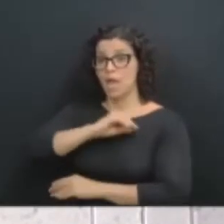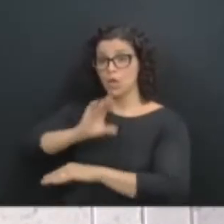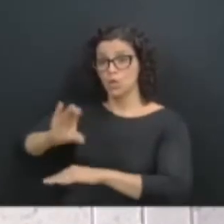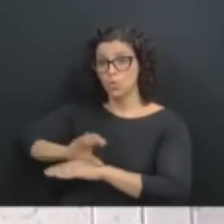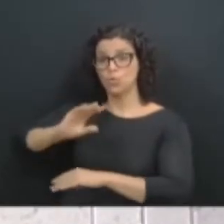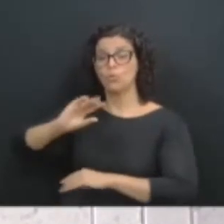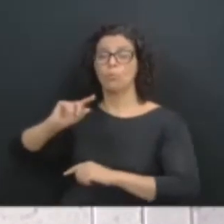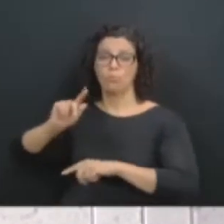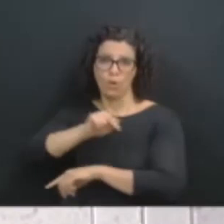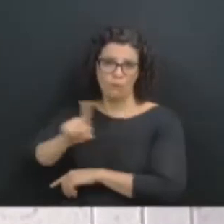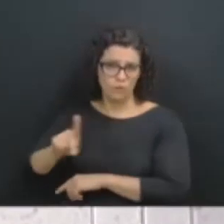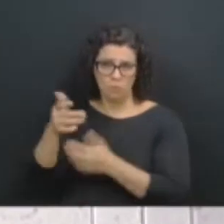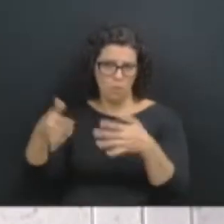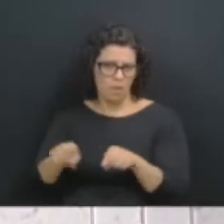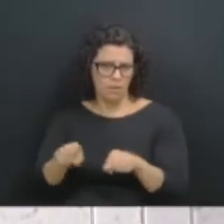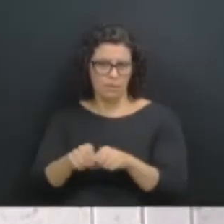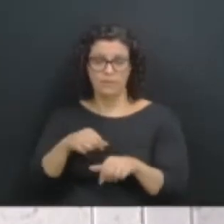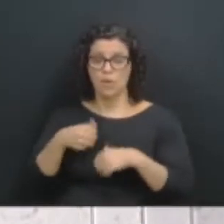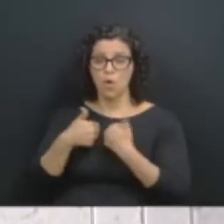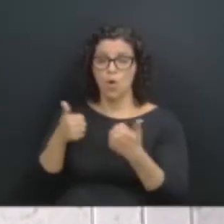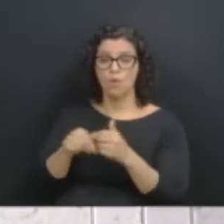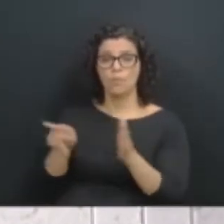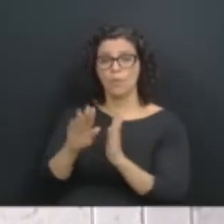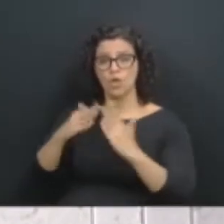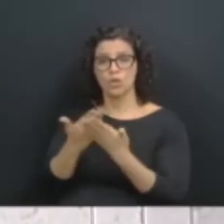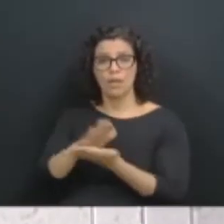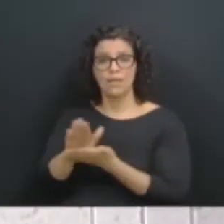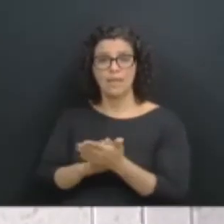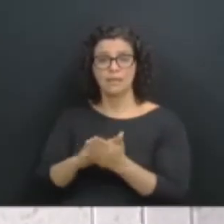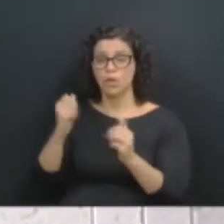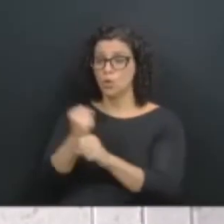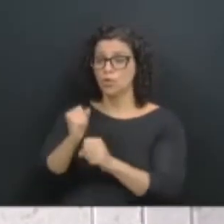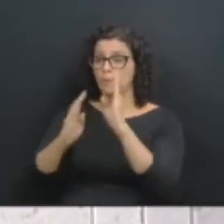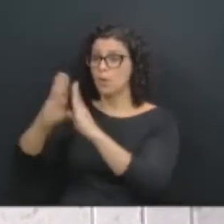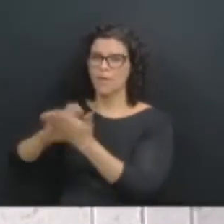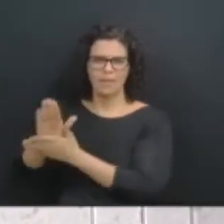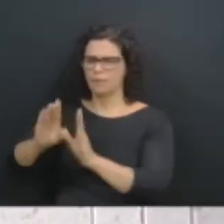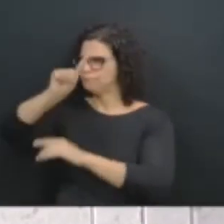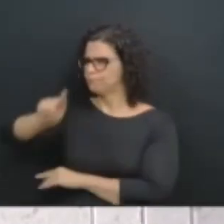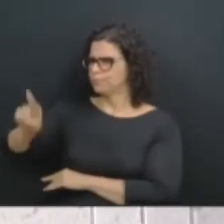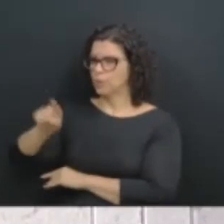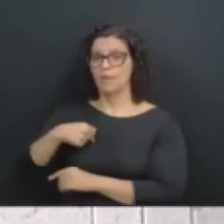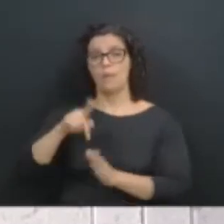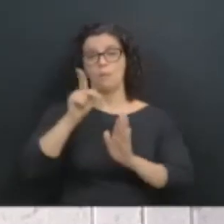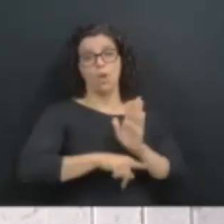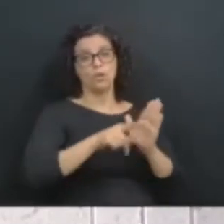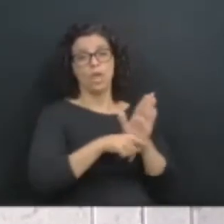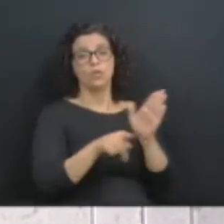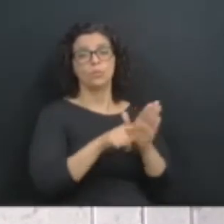capacitação ou no seu salário, não aumentar o transporte escolar e não construir uma biblioteca. mas preferiu fazer projetos